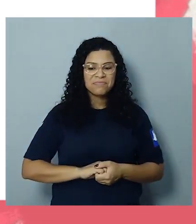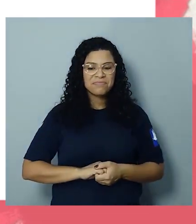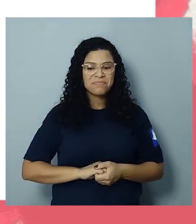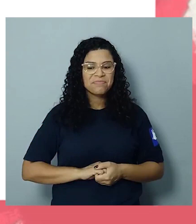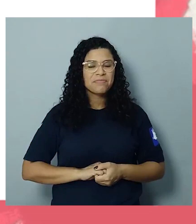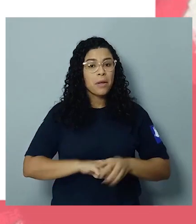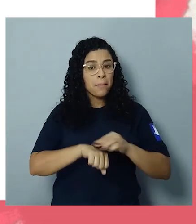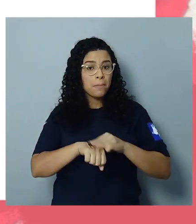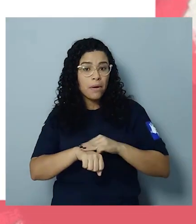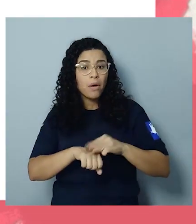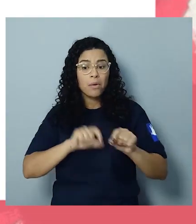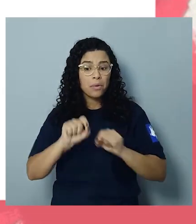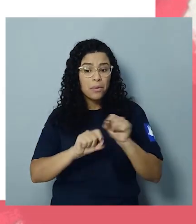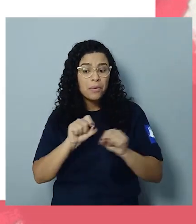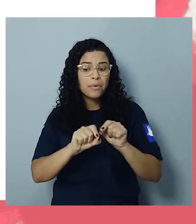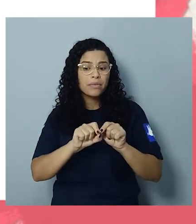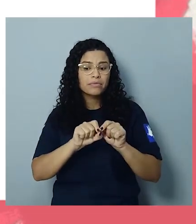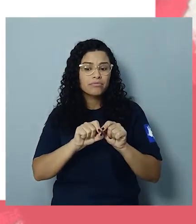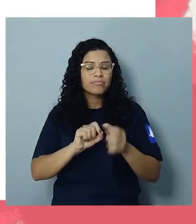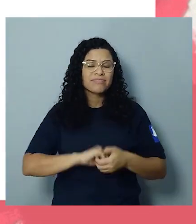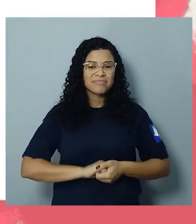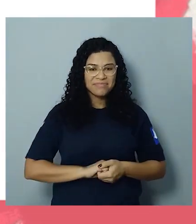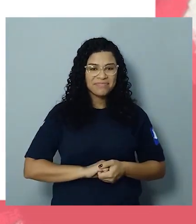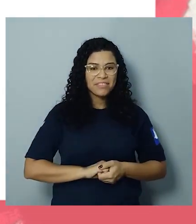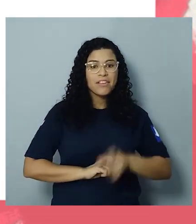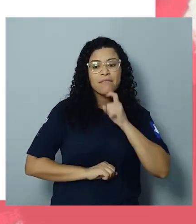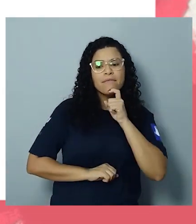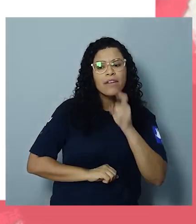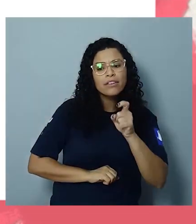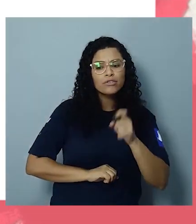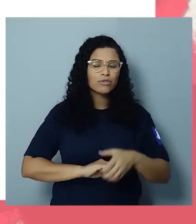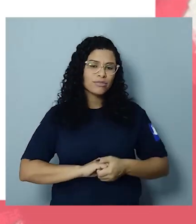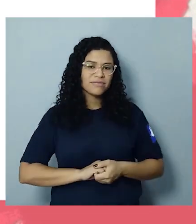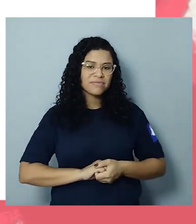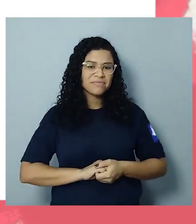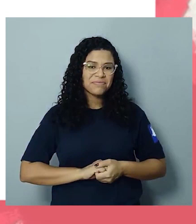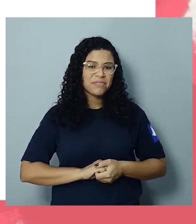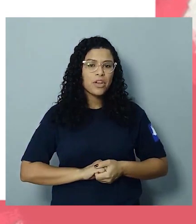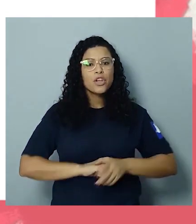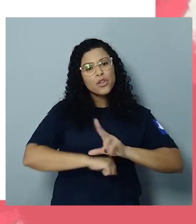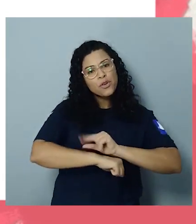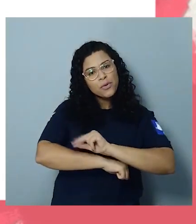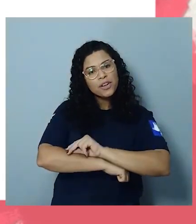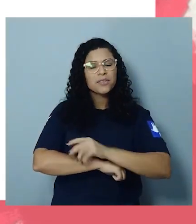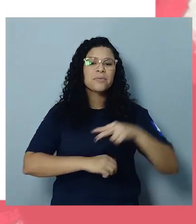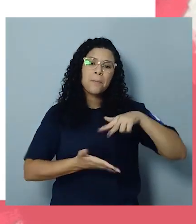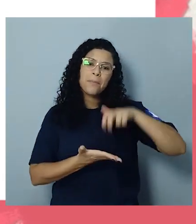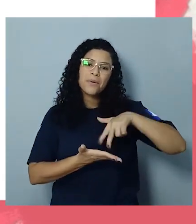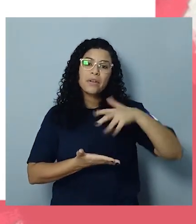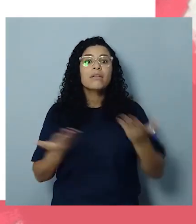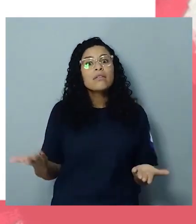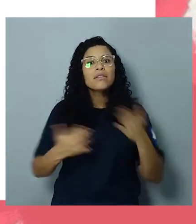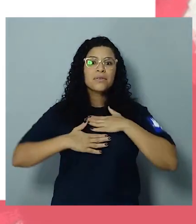lagartixa formiga Aranha da cozinha Centopéia os que se clamou sua muito bem como o bicho-pau e bicho-folha e o grilo que